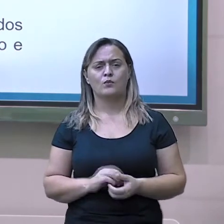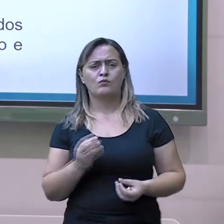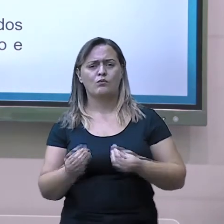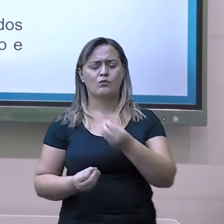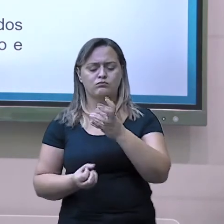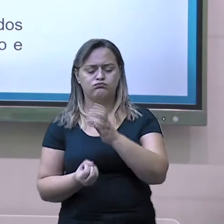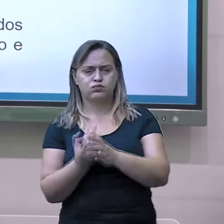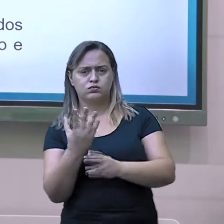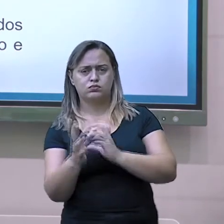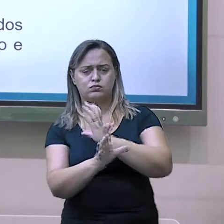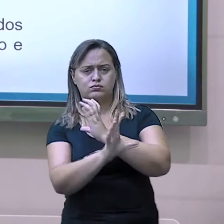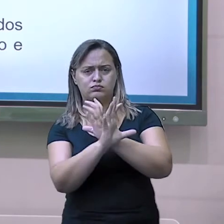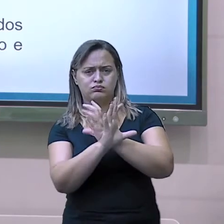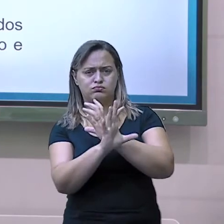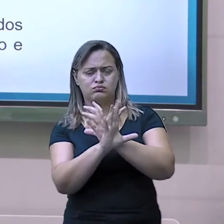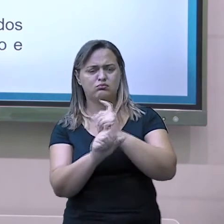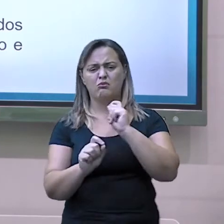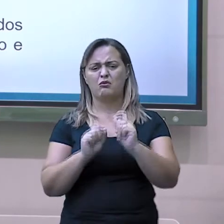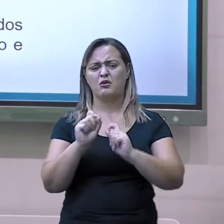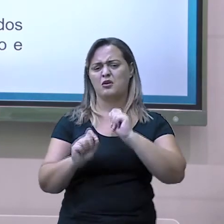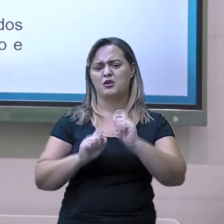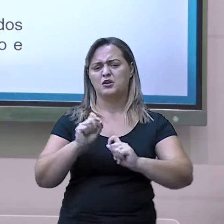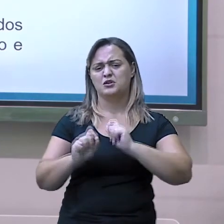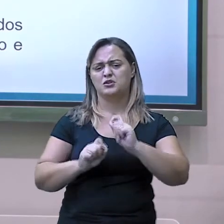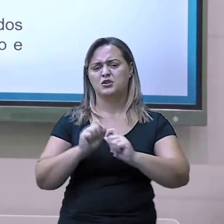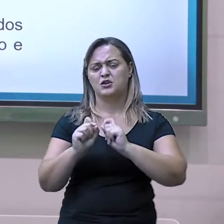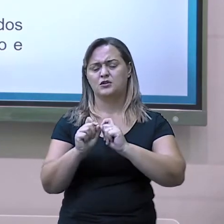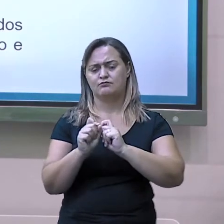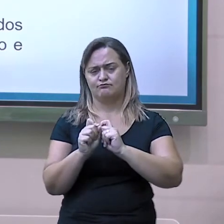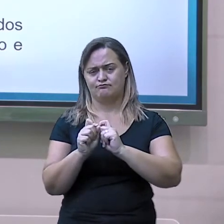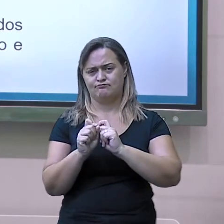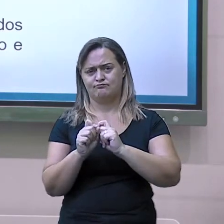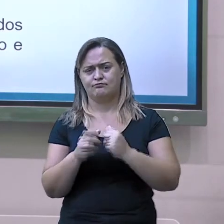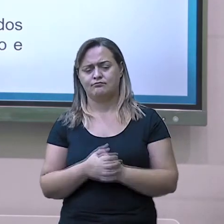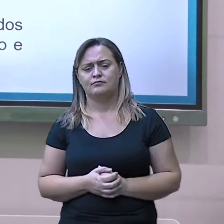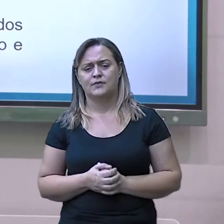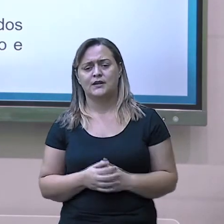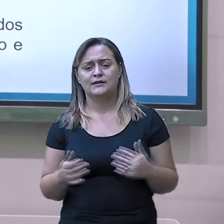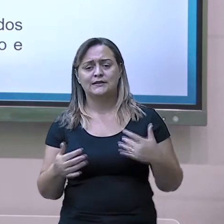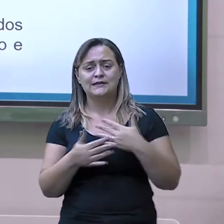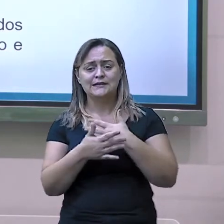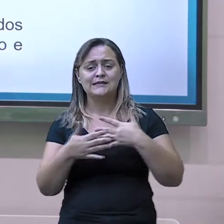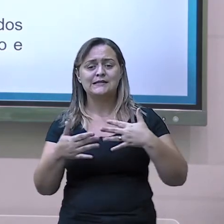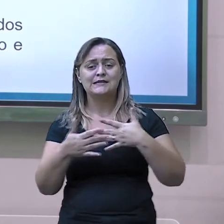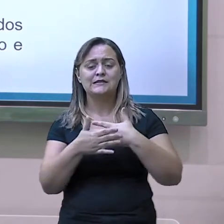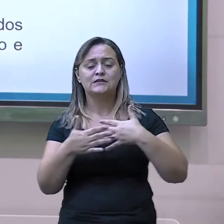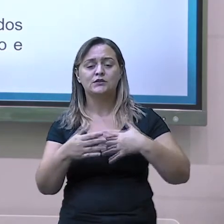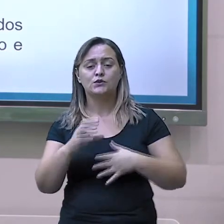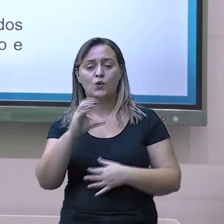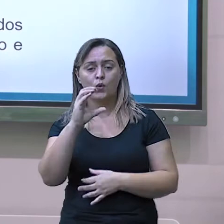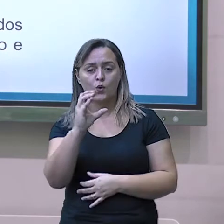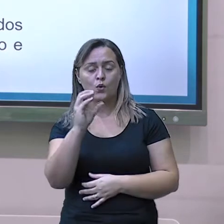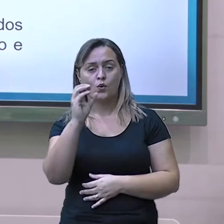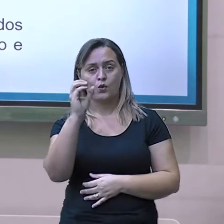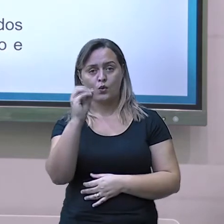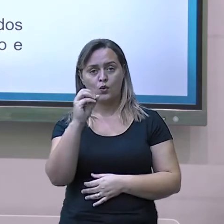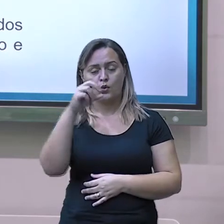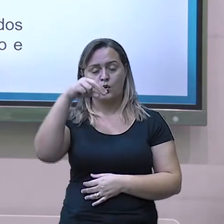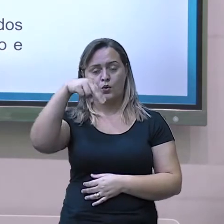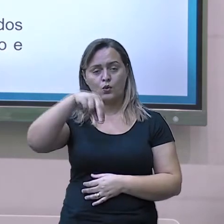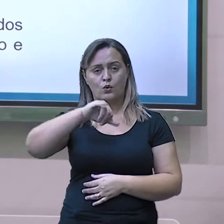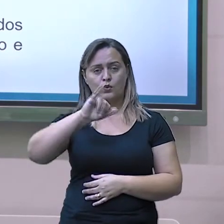são formados de quê? São constituídos principalmente por tecido